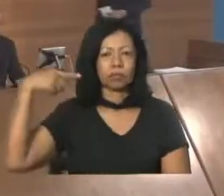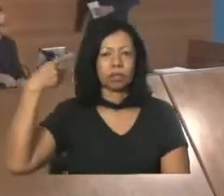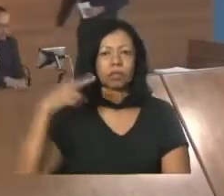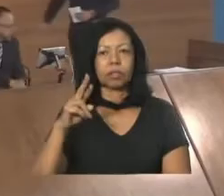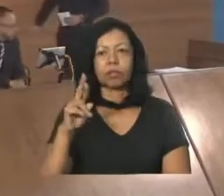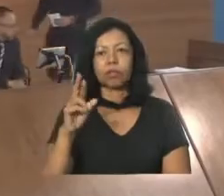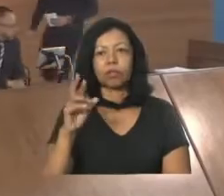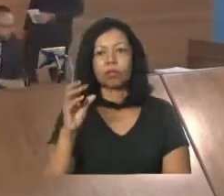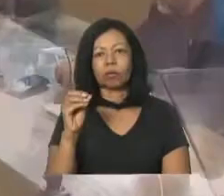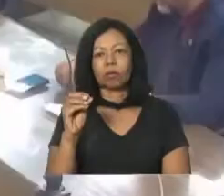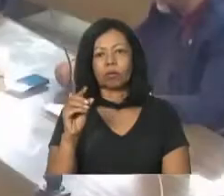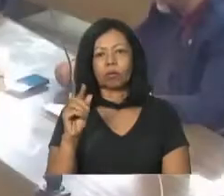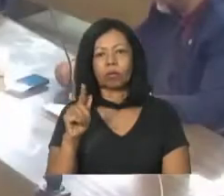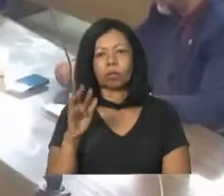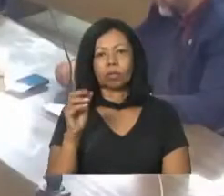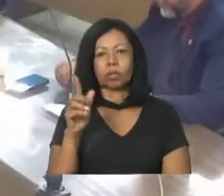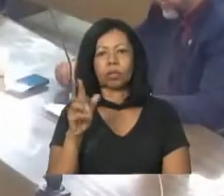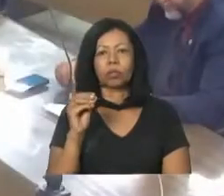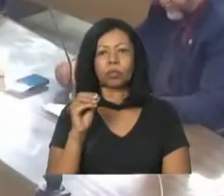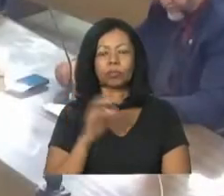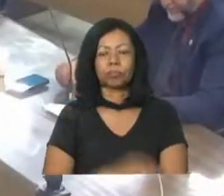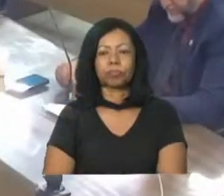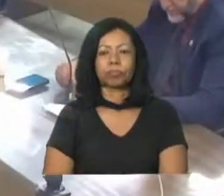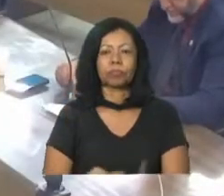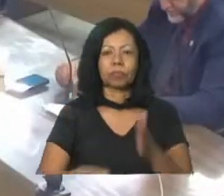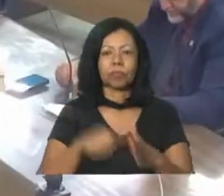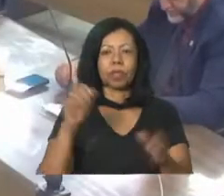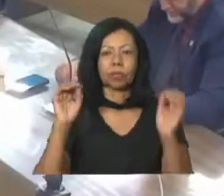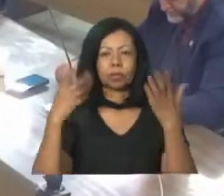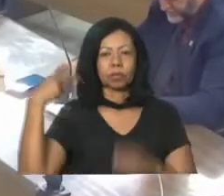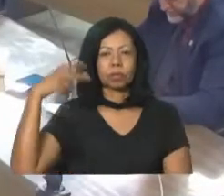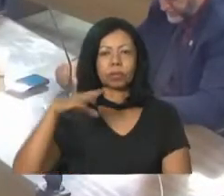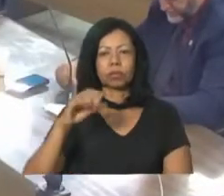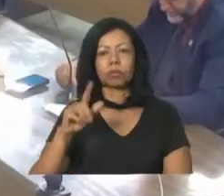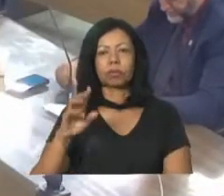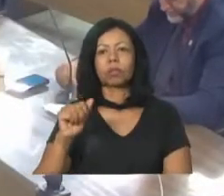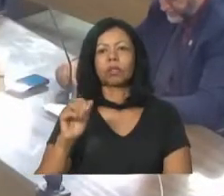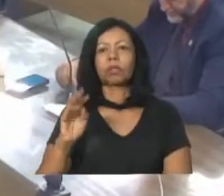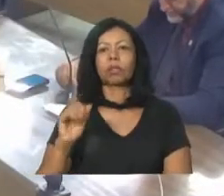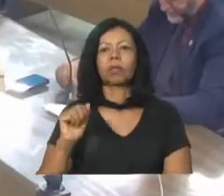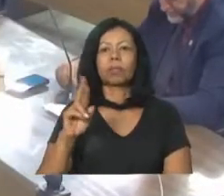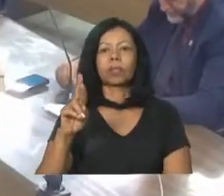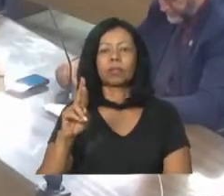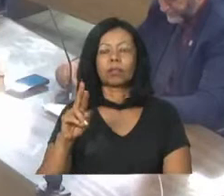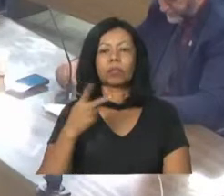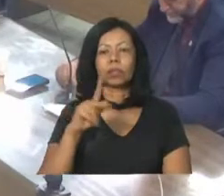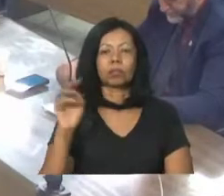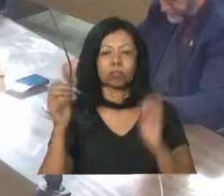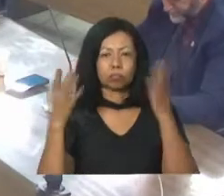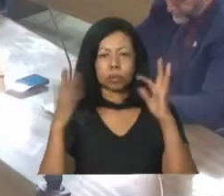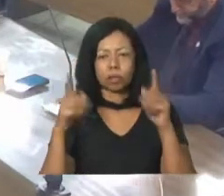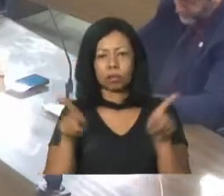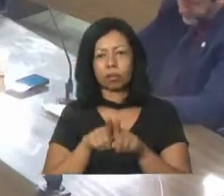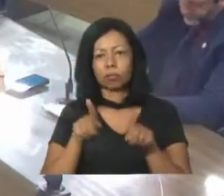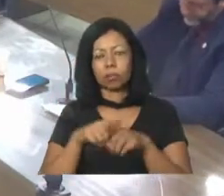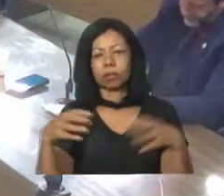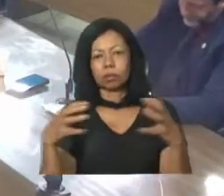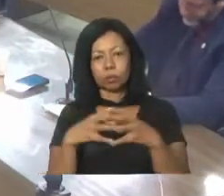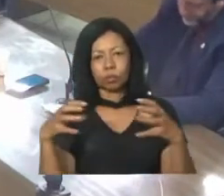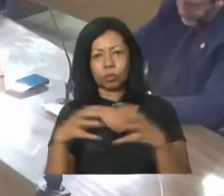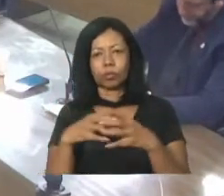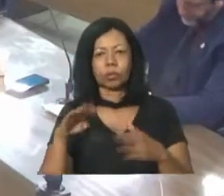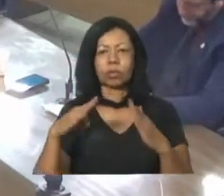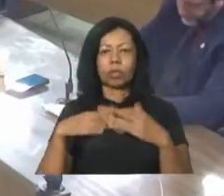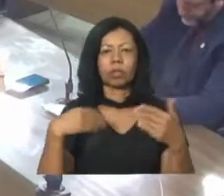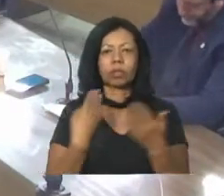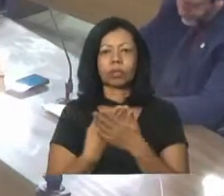Alemão. Senhor presidente, nobres pares, primeiramente parabenizo o vereador Kleber do Cavaco pela moção de aplausos. Também a toda a equipe da